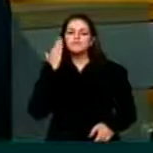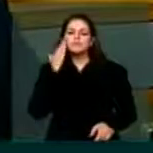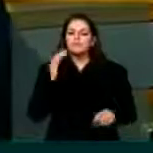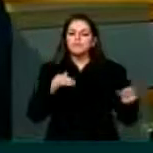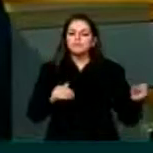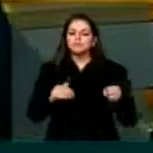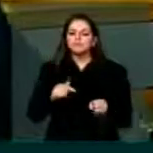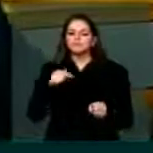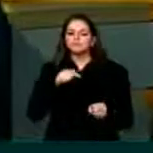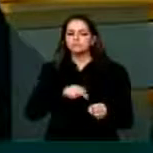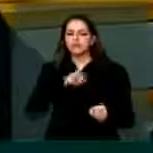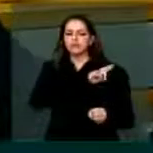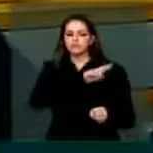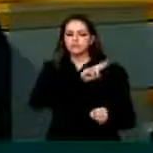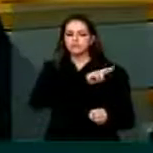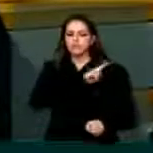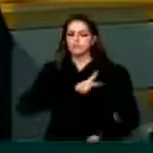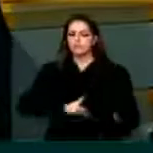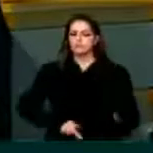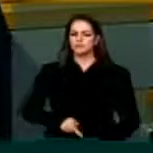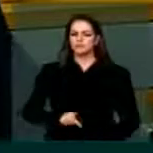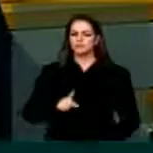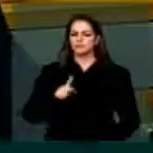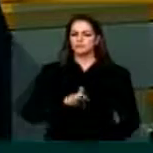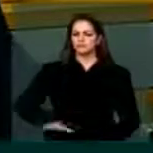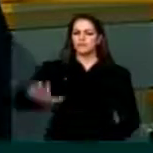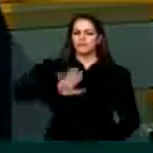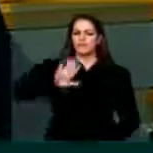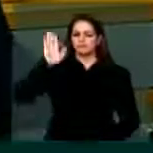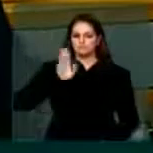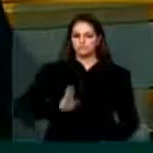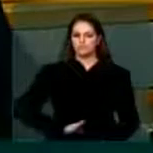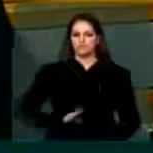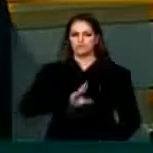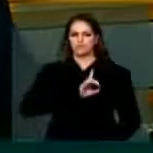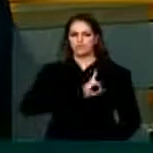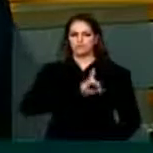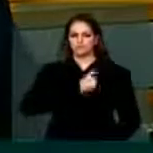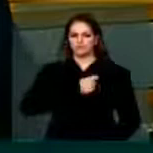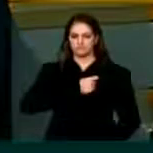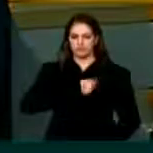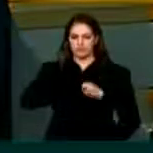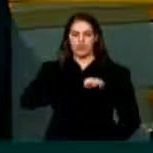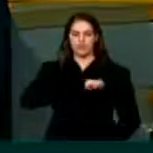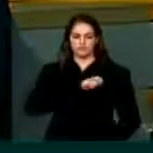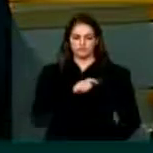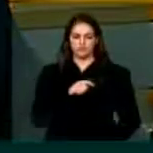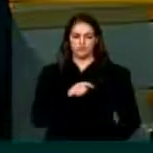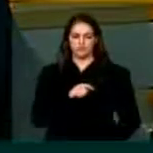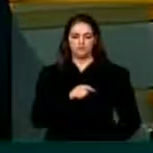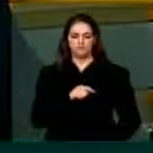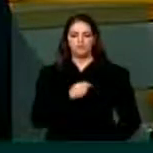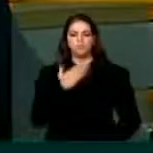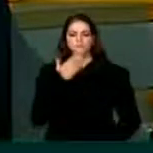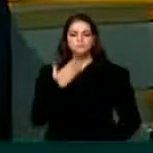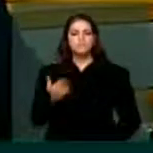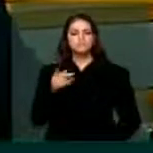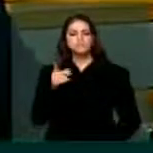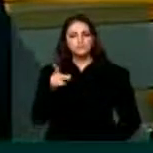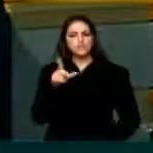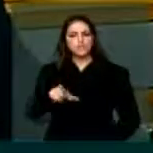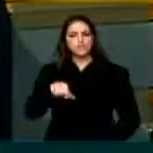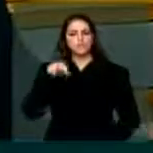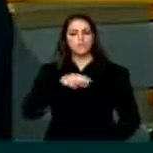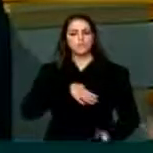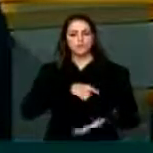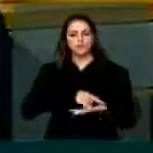mais justo do que alguém que preside a entidade que comanda todos os delegados. Então, gostaria de pedir a Vossa Excelência, ao relator, que desse uma prioridade,